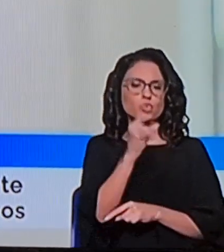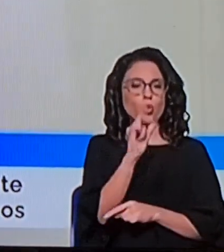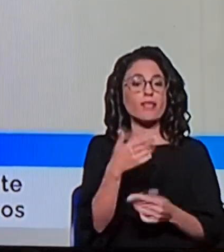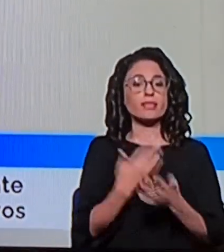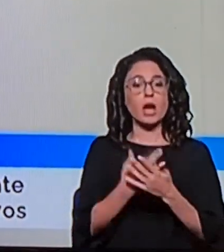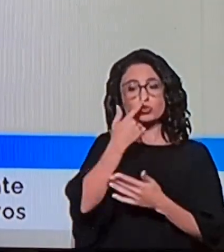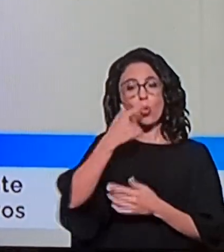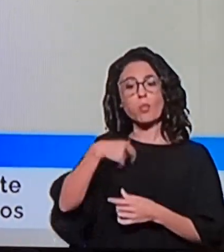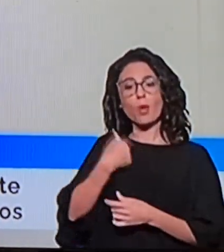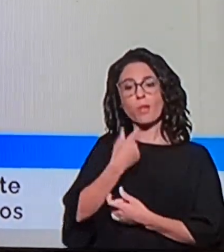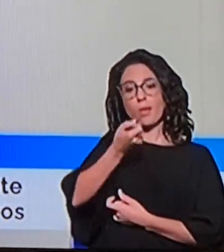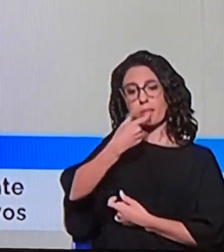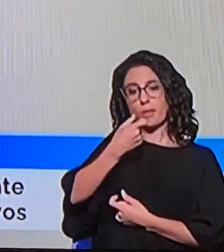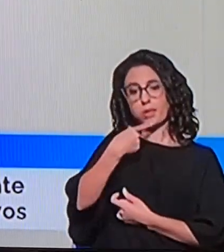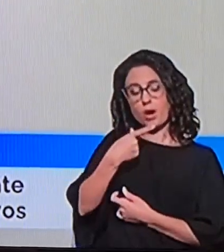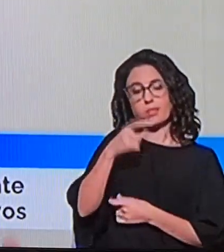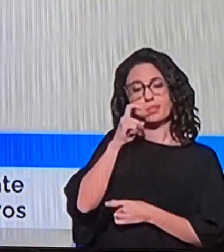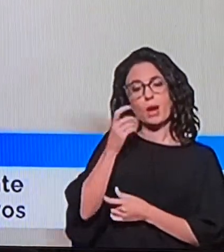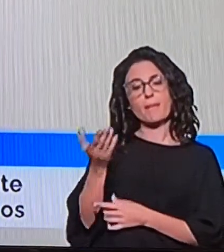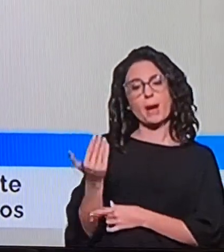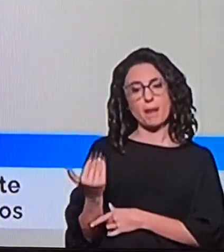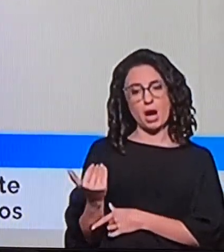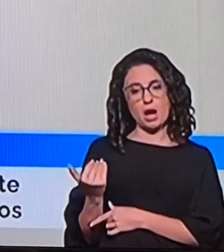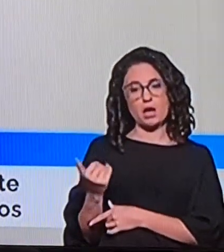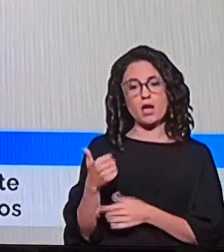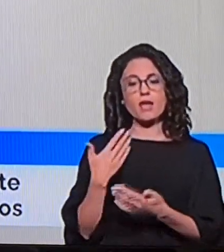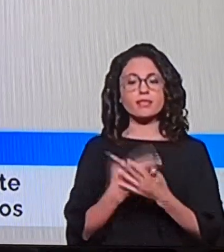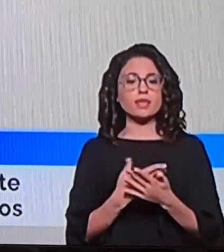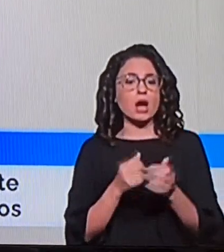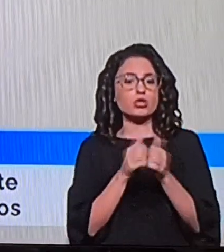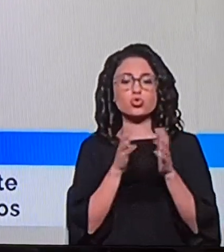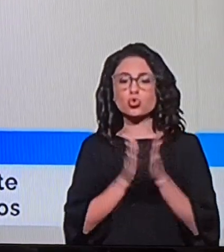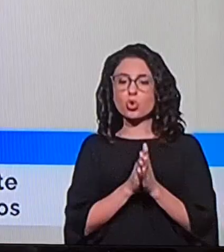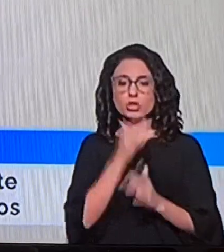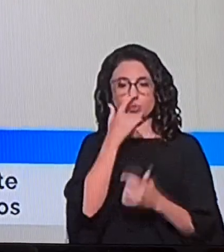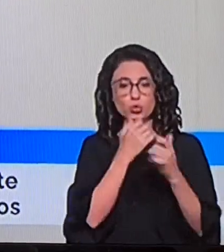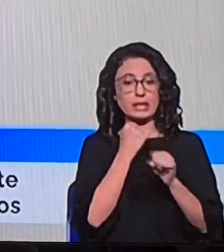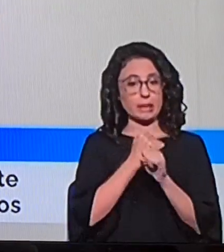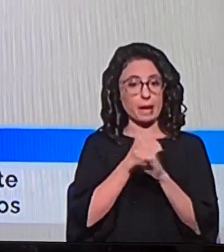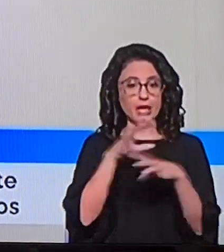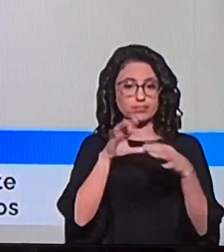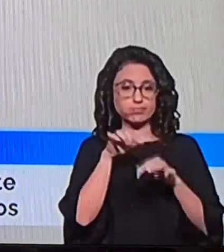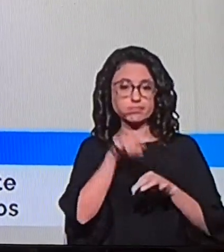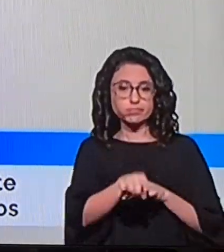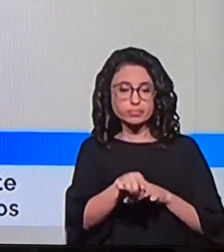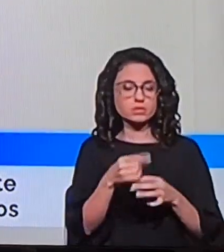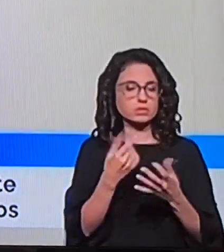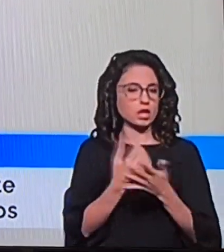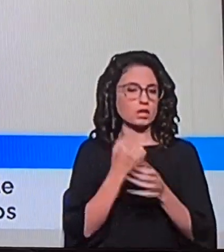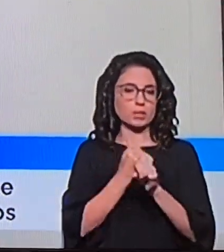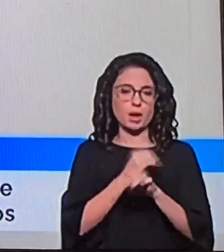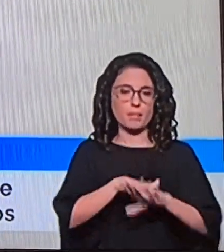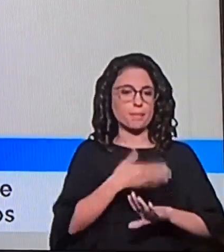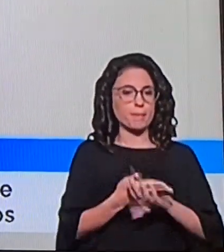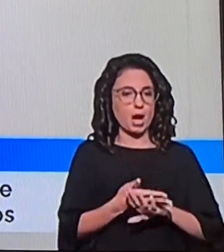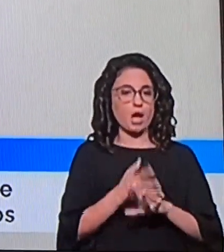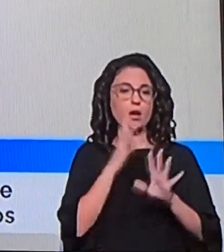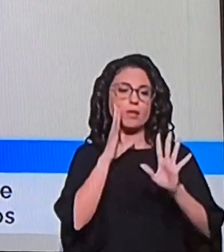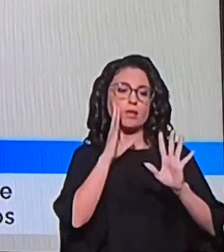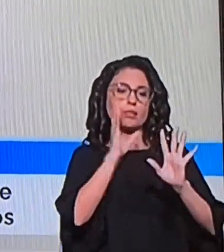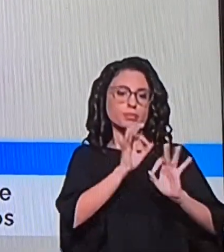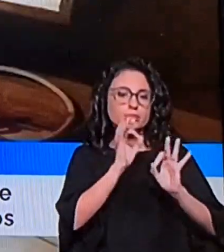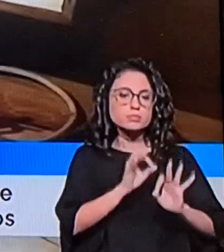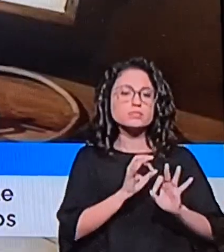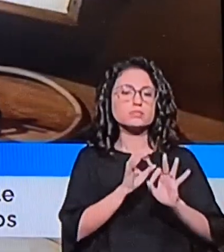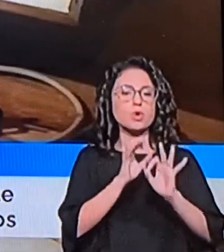consumidor. Sem dúvida que isto vai dificultar o trabalho de todas as entidades do terreno, quer na prevenção, no tratamento, na dissuasão, quer na parte judicial